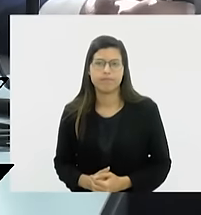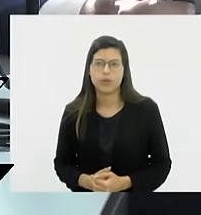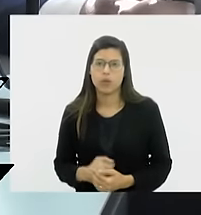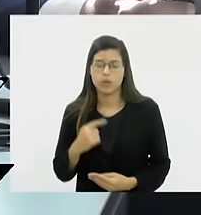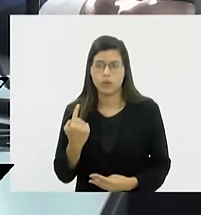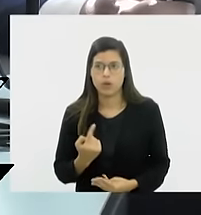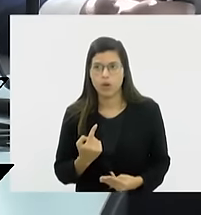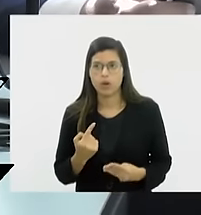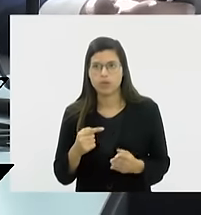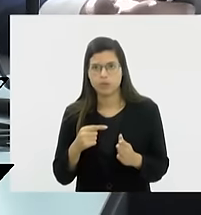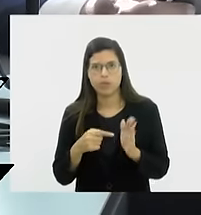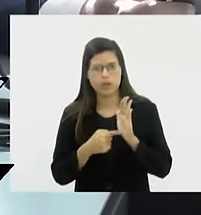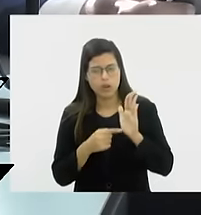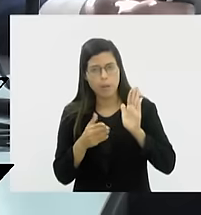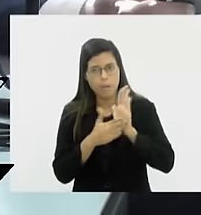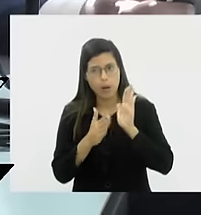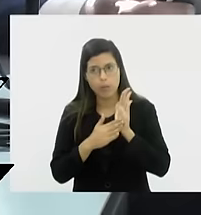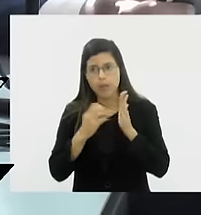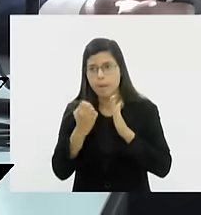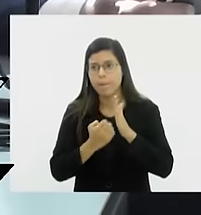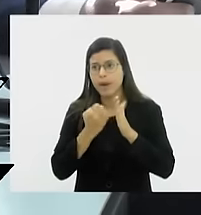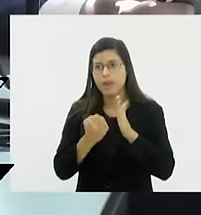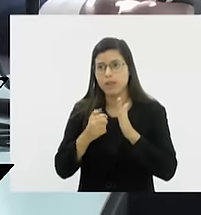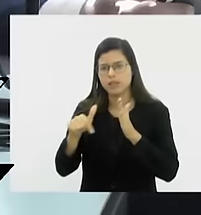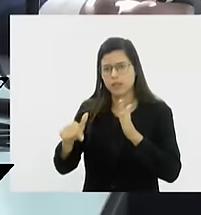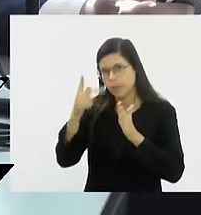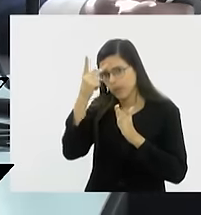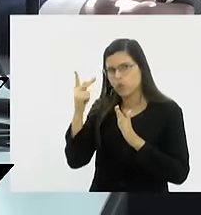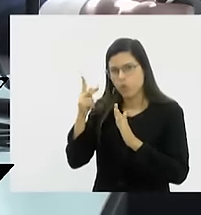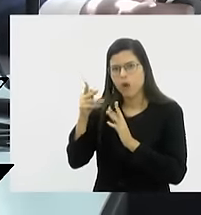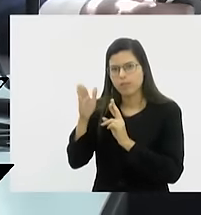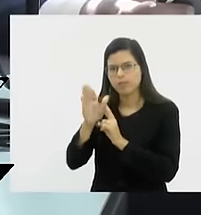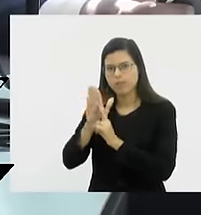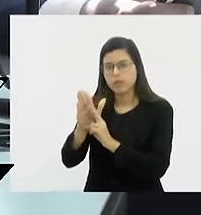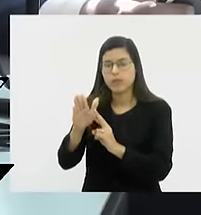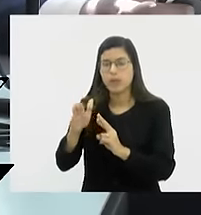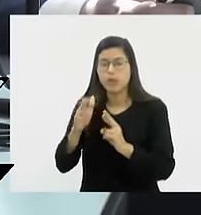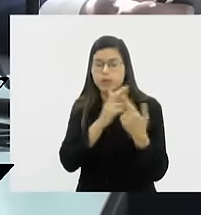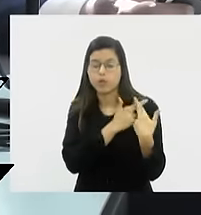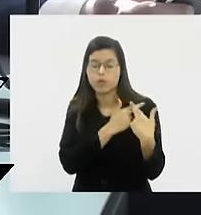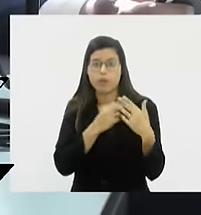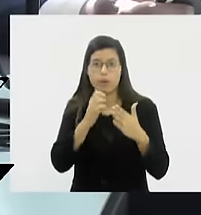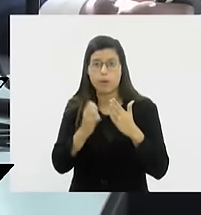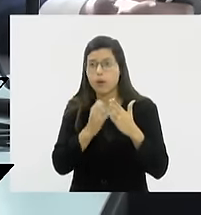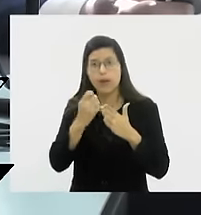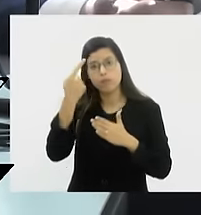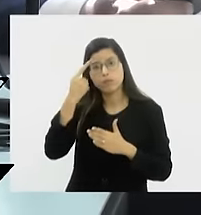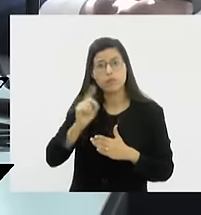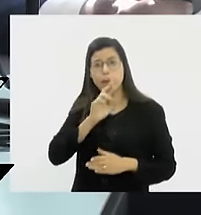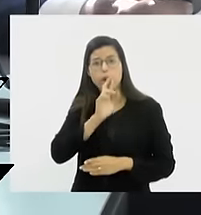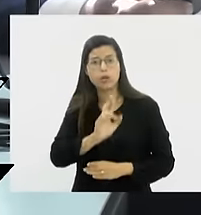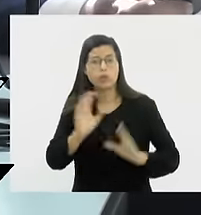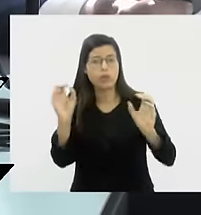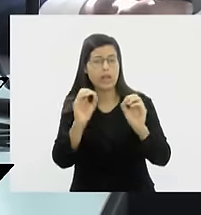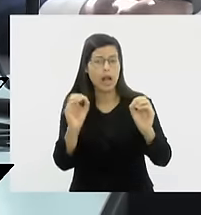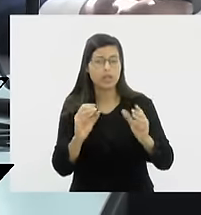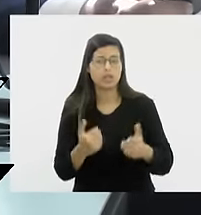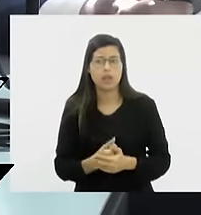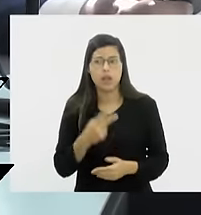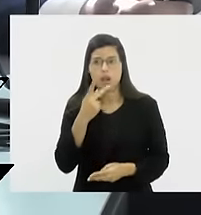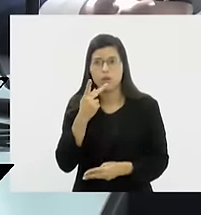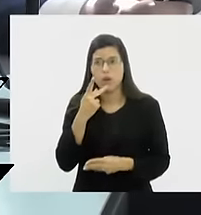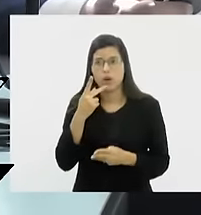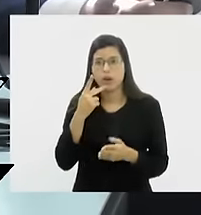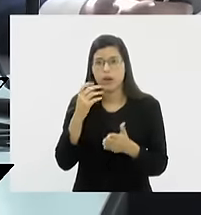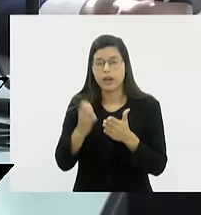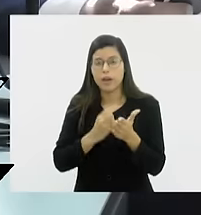empresa, a proposta da empresa. Ela não sabia responder nada, presidente. Ela afirmou que a empresa contratada para ter